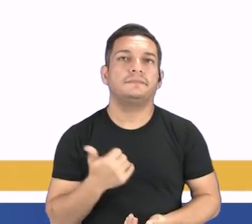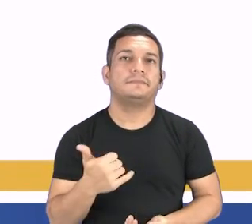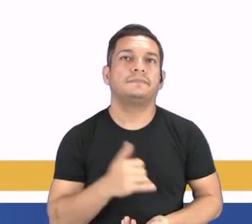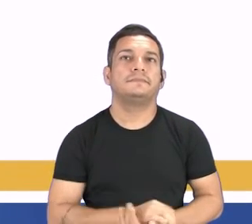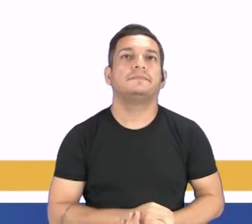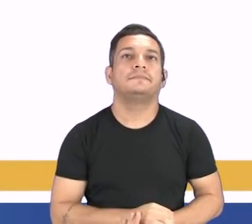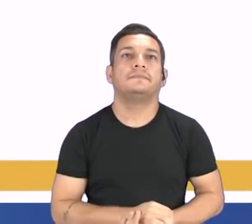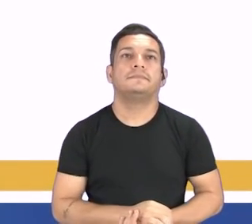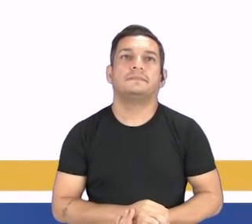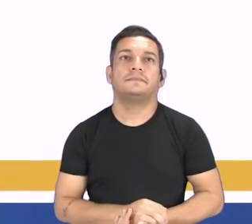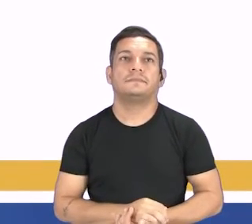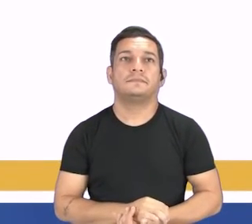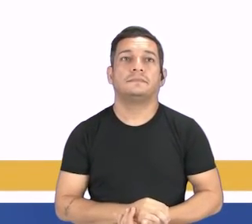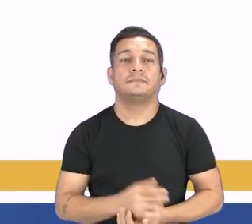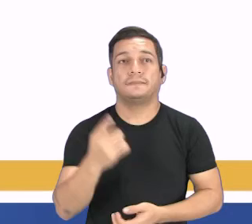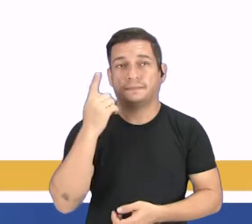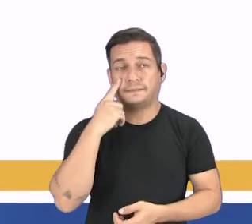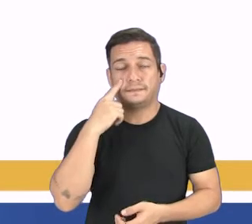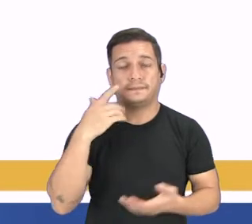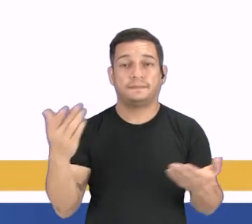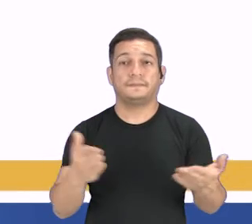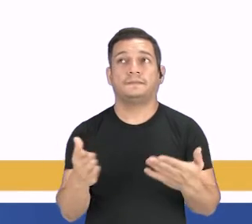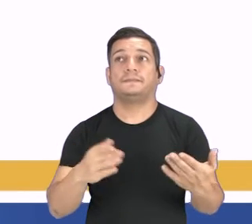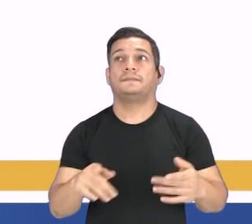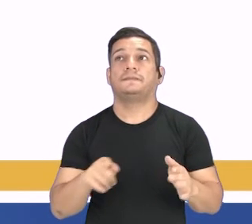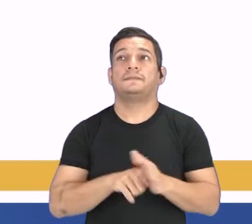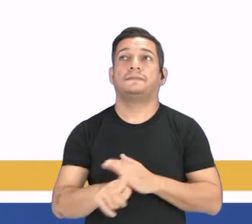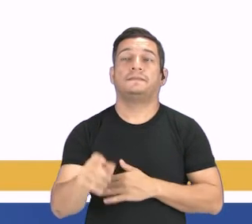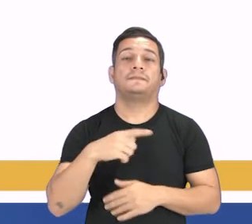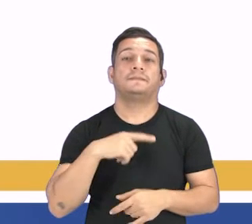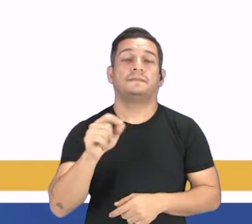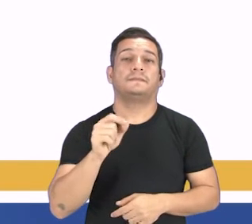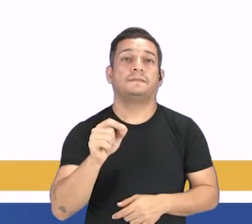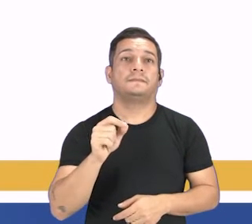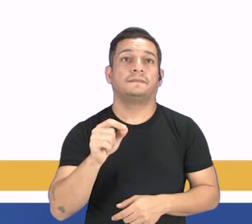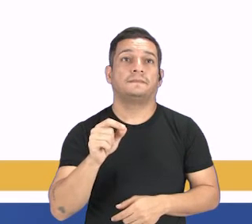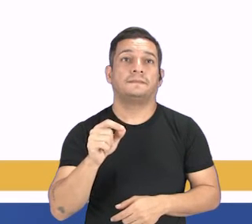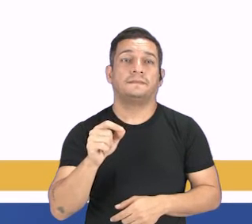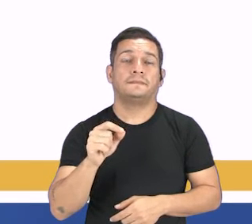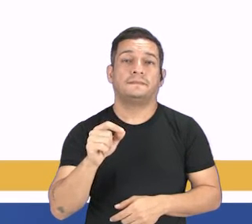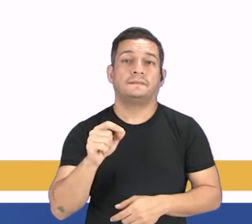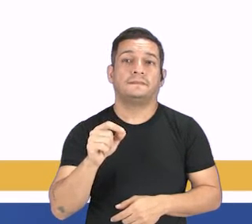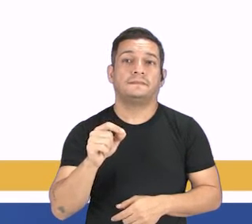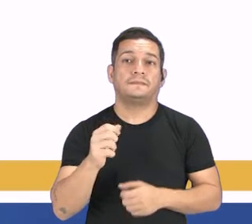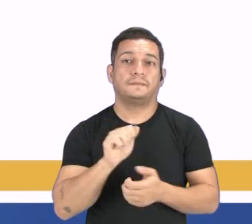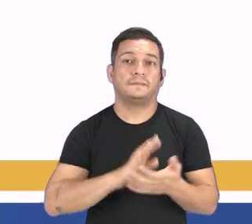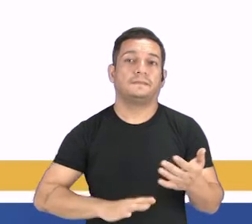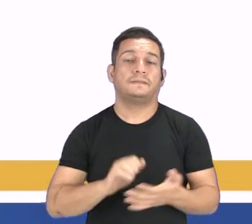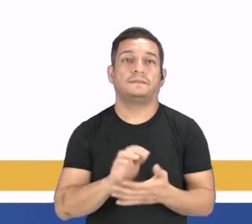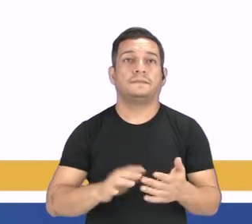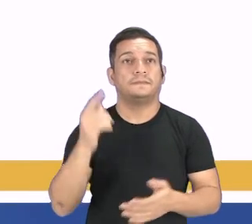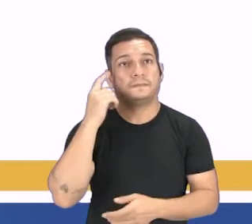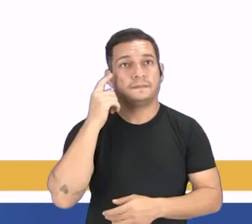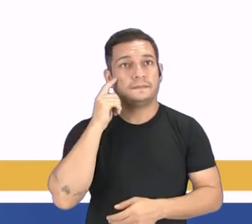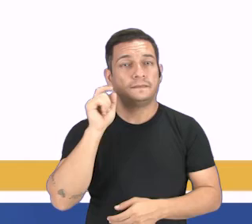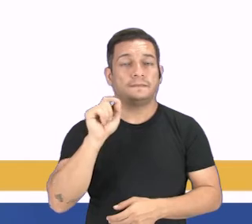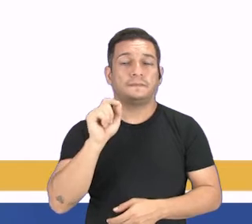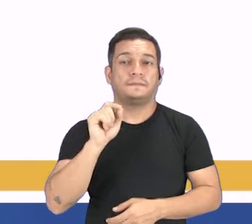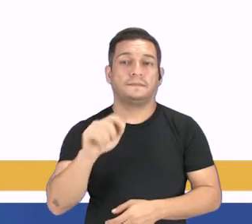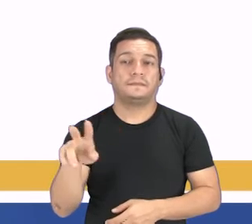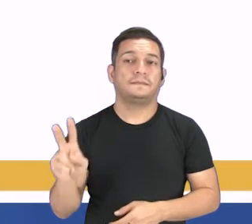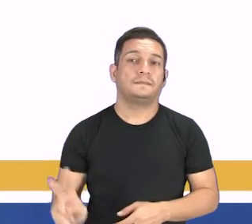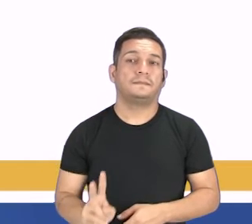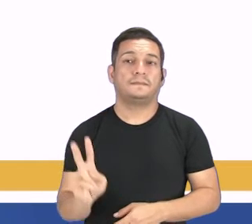certo? Bem, e agora nós temos aí uma breve atividade para a gente pensar um pouco sobre